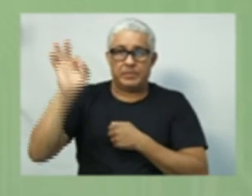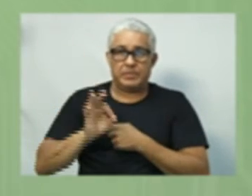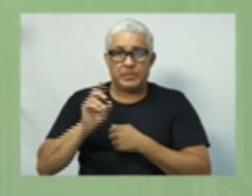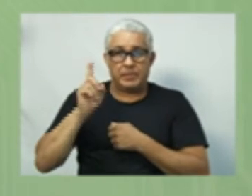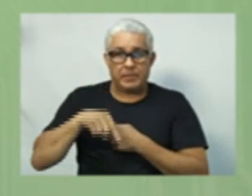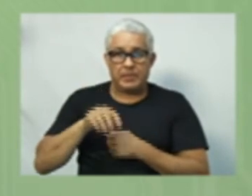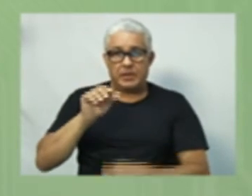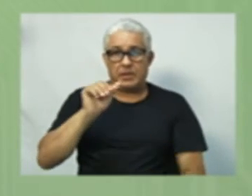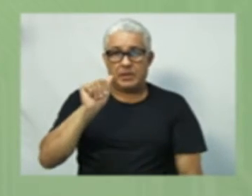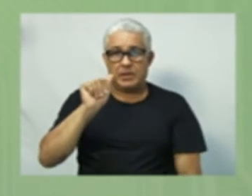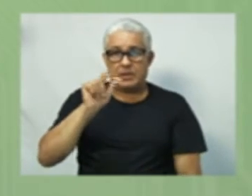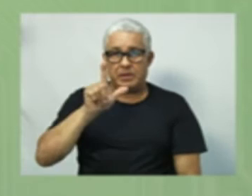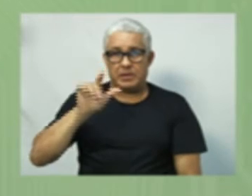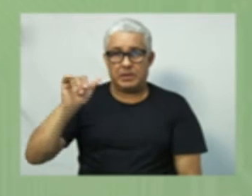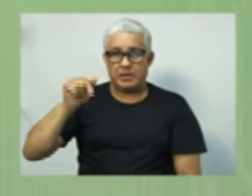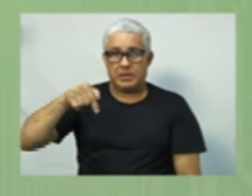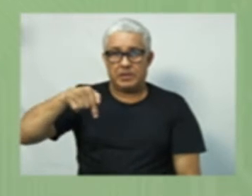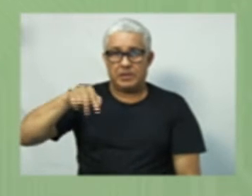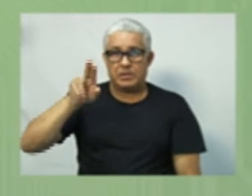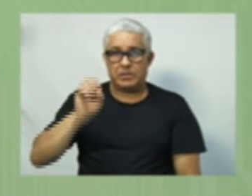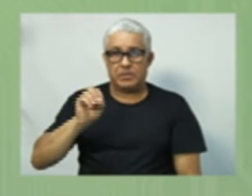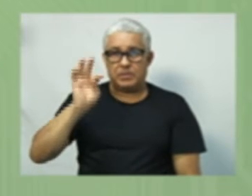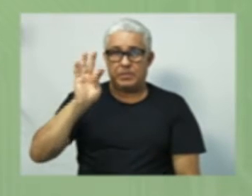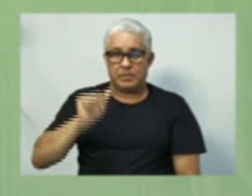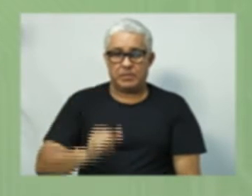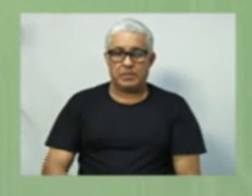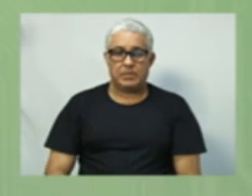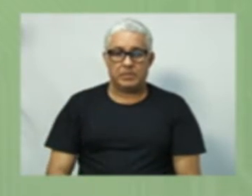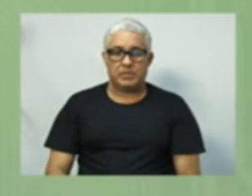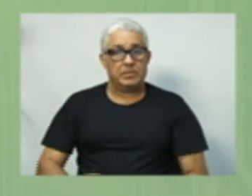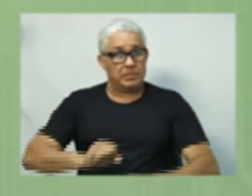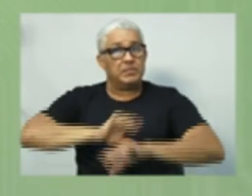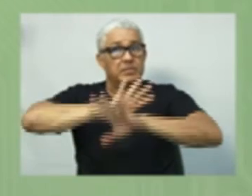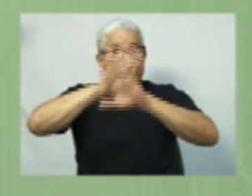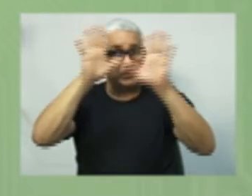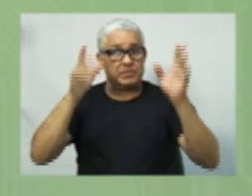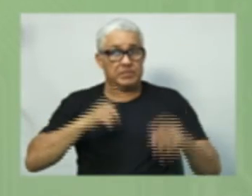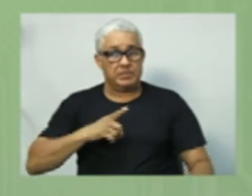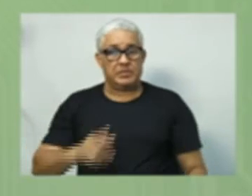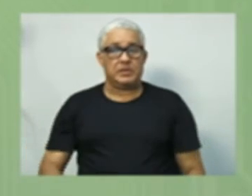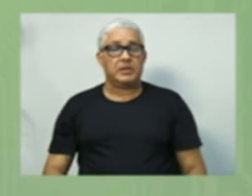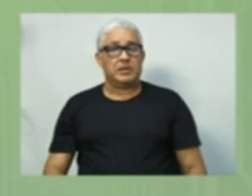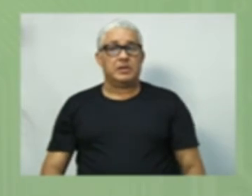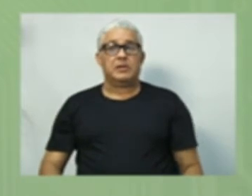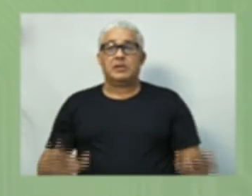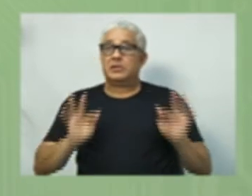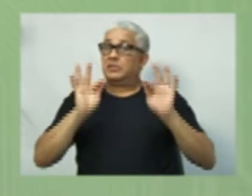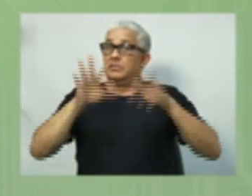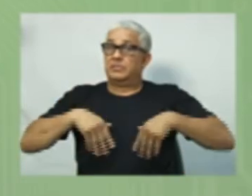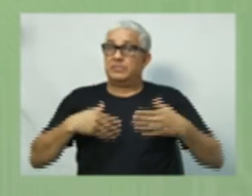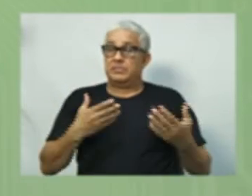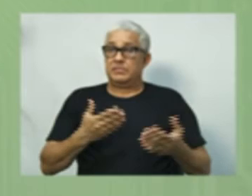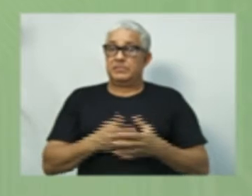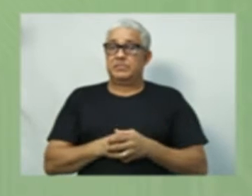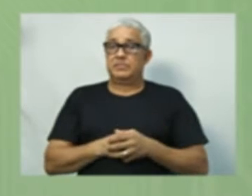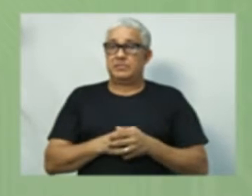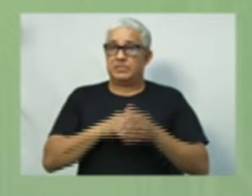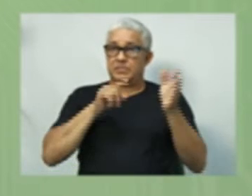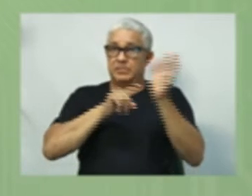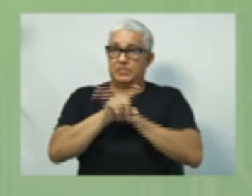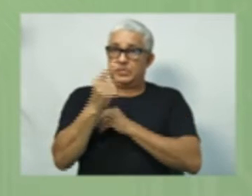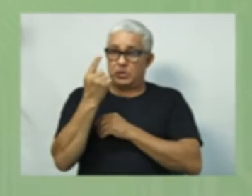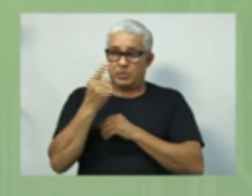a alíquota. Acho que ficou claro isso. E vamos lá, finalizando a questão